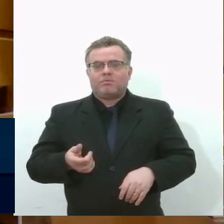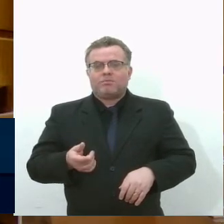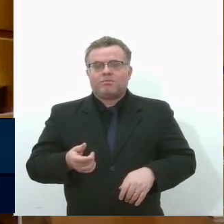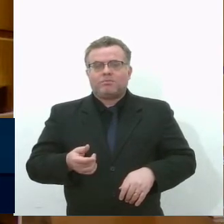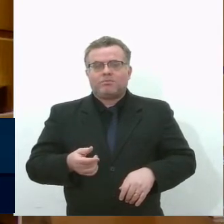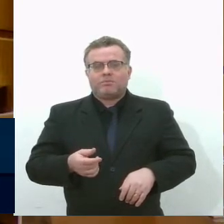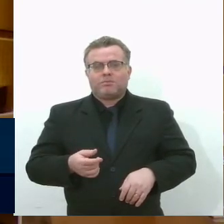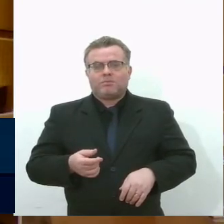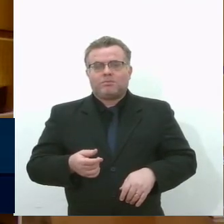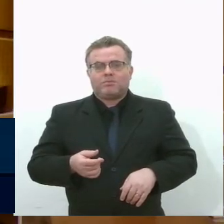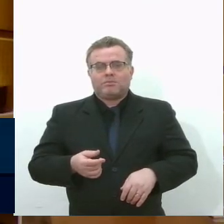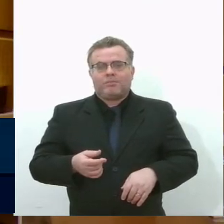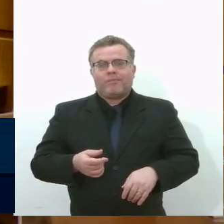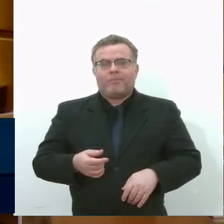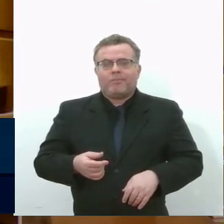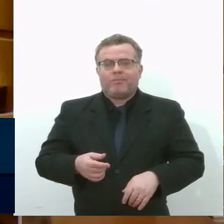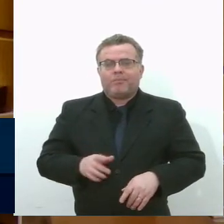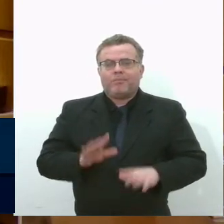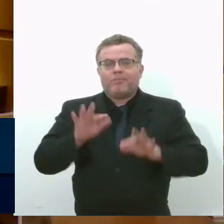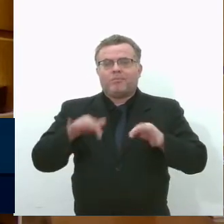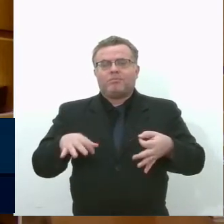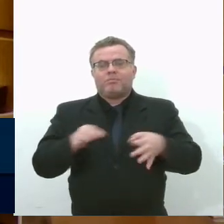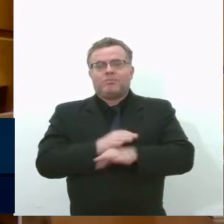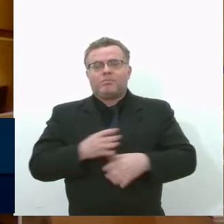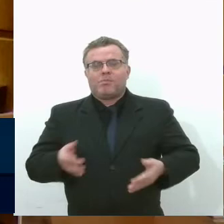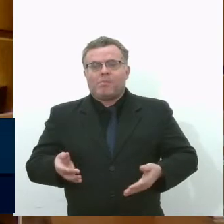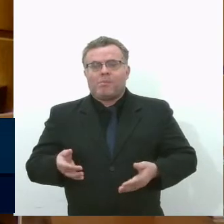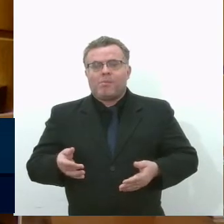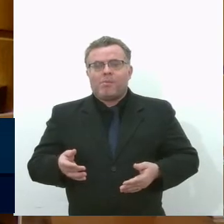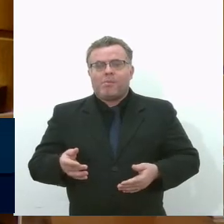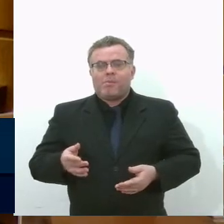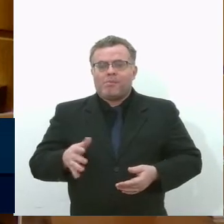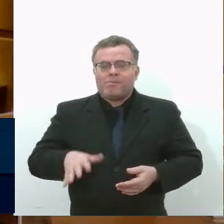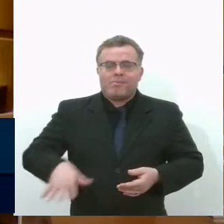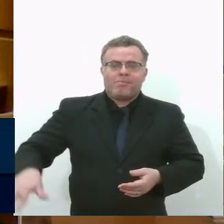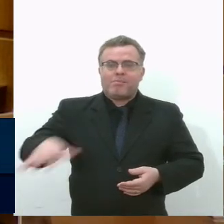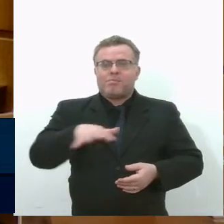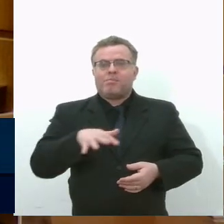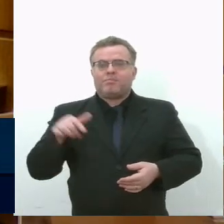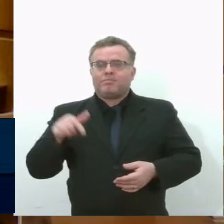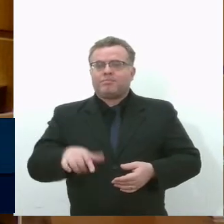Senhor presidente, para encerrar, ninguém nessa região agiu.